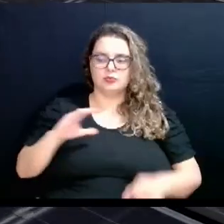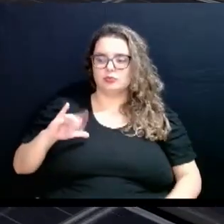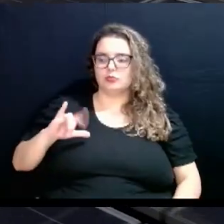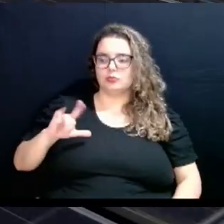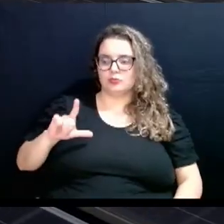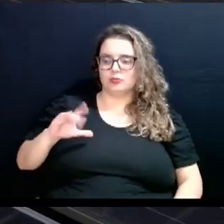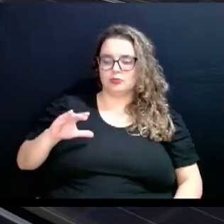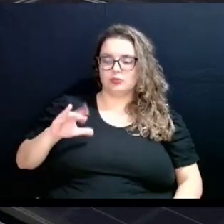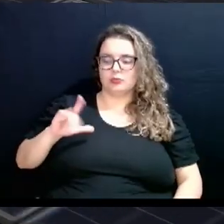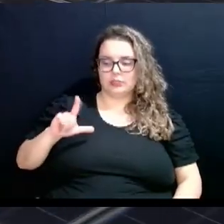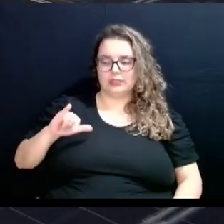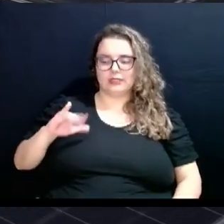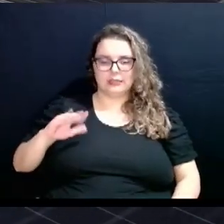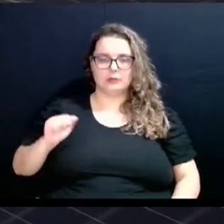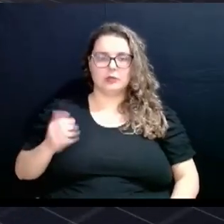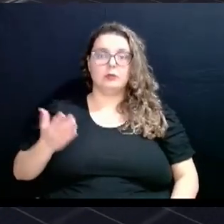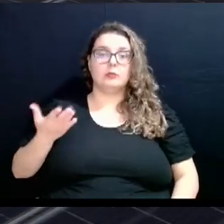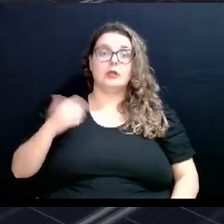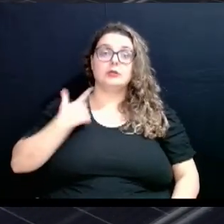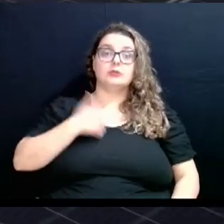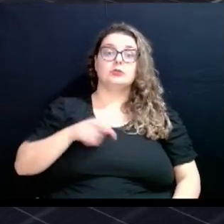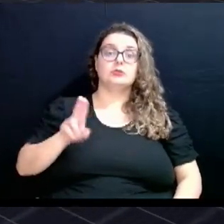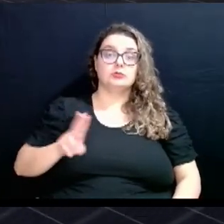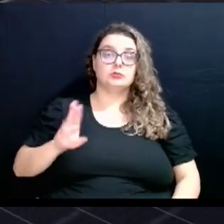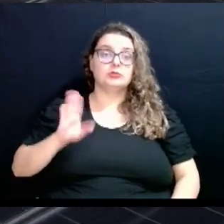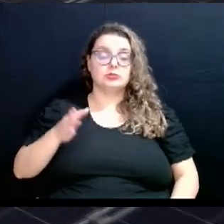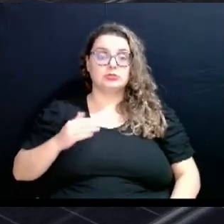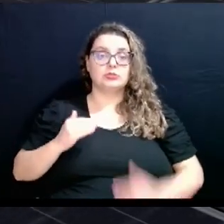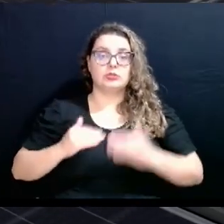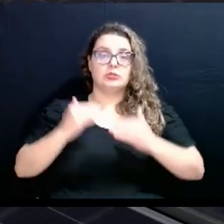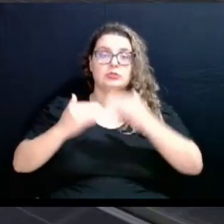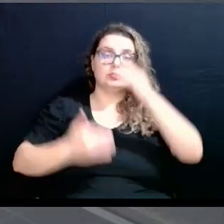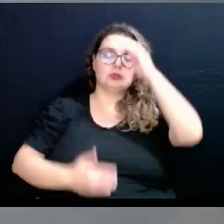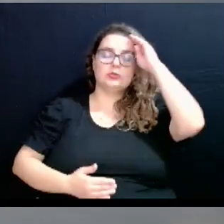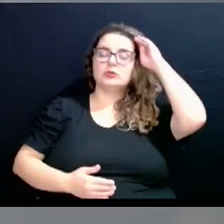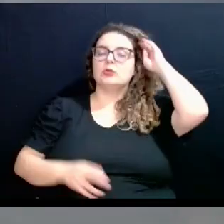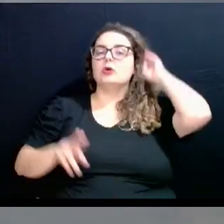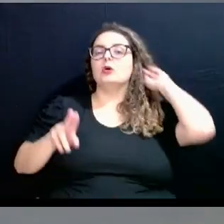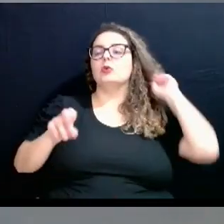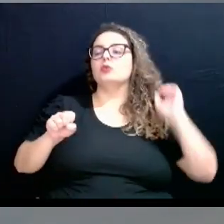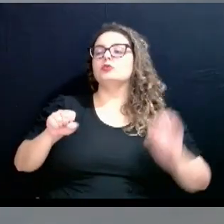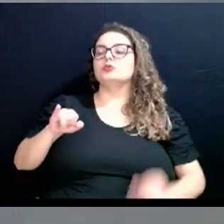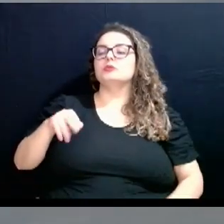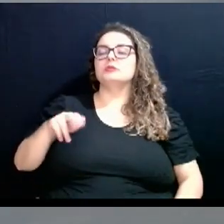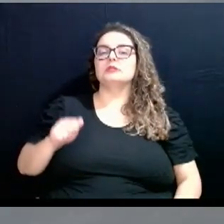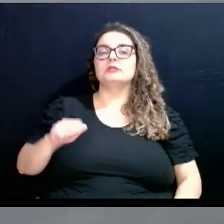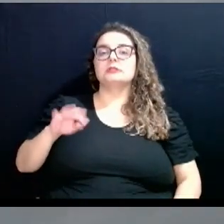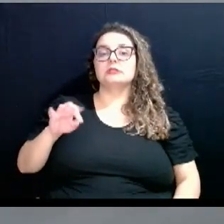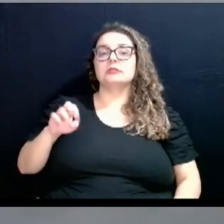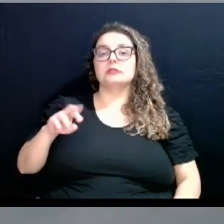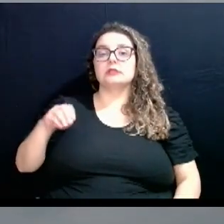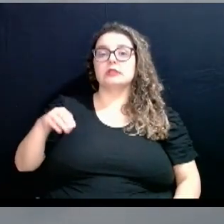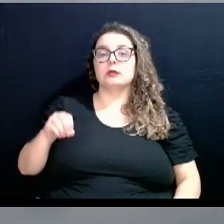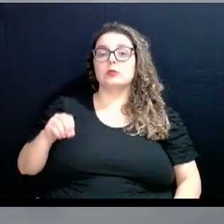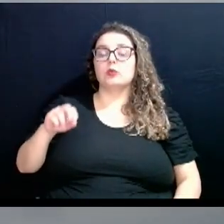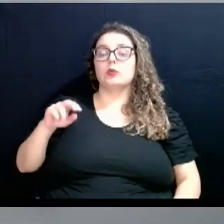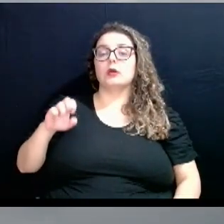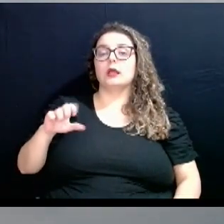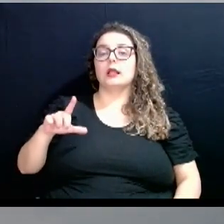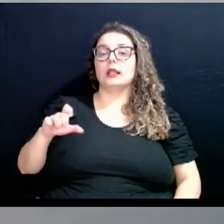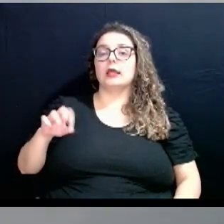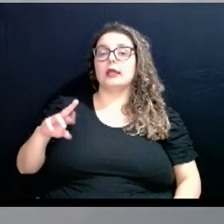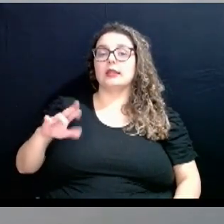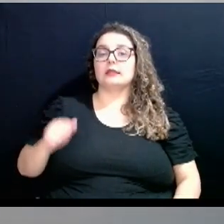tempo, do clima, mas a gente usa muito, que a gente já construiu, que são usinas termoelétricas. Uma